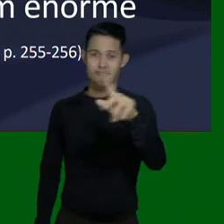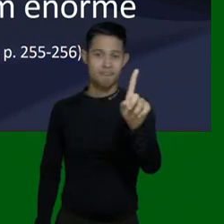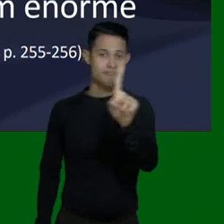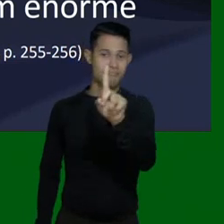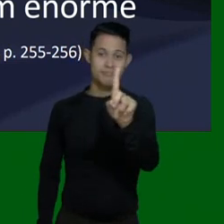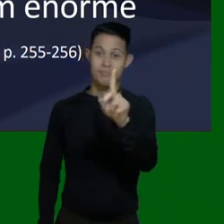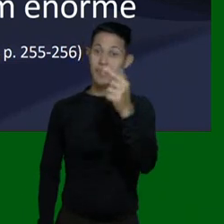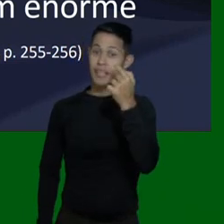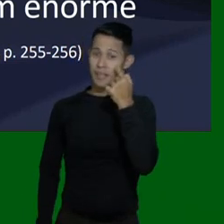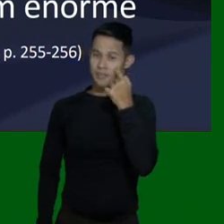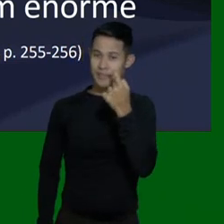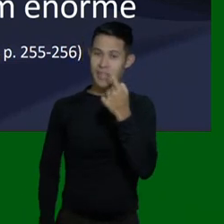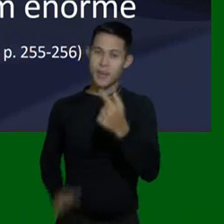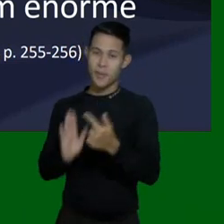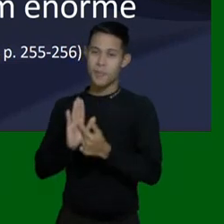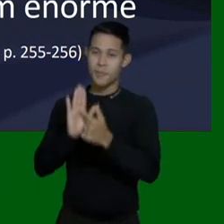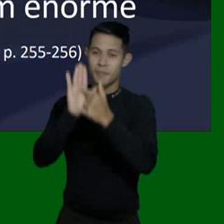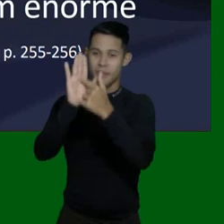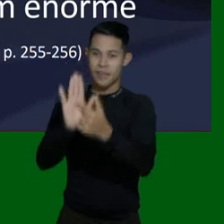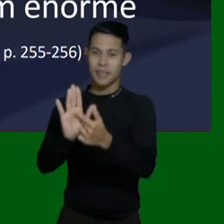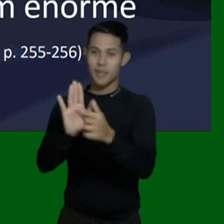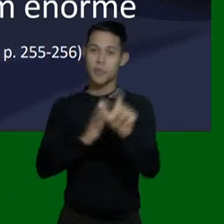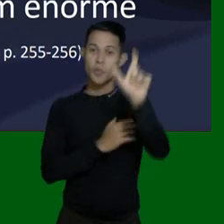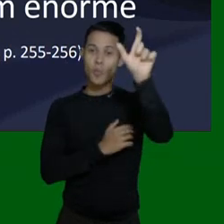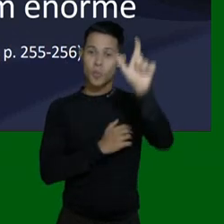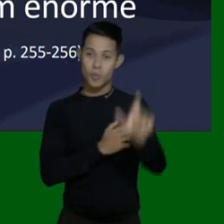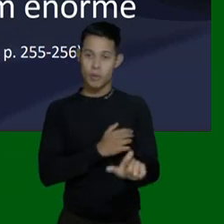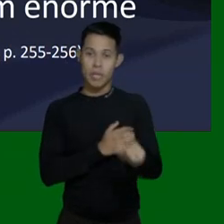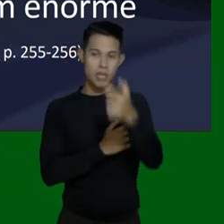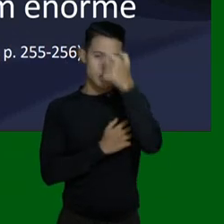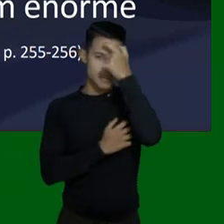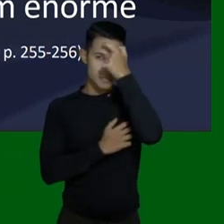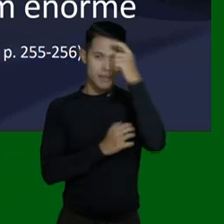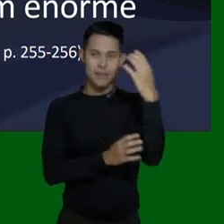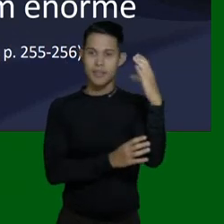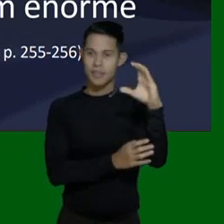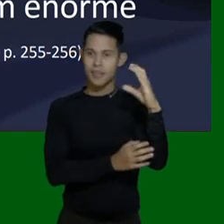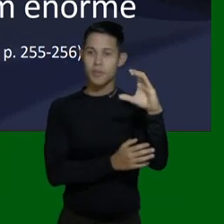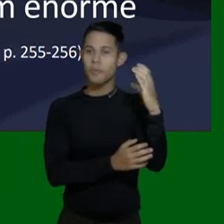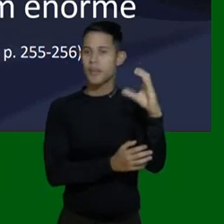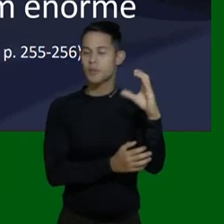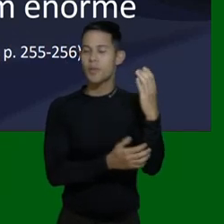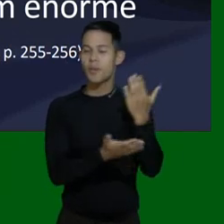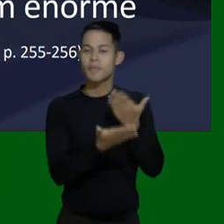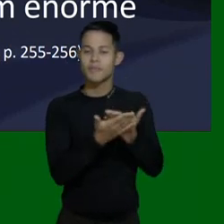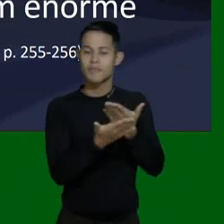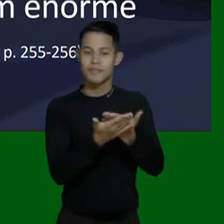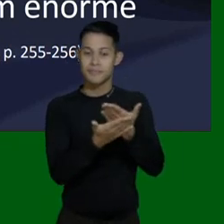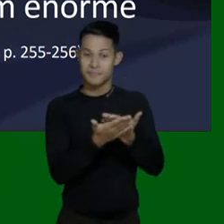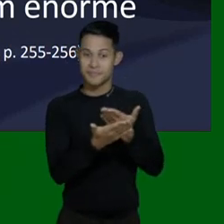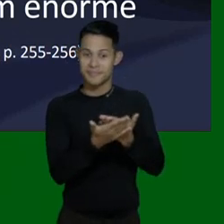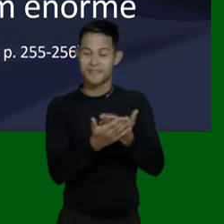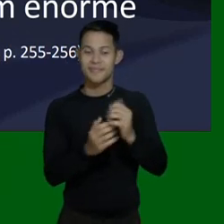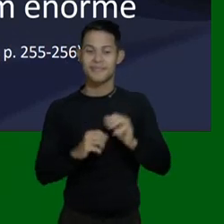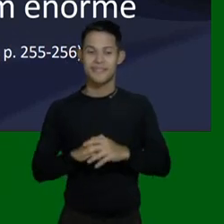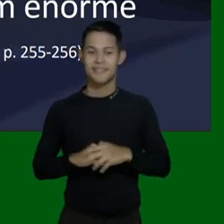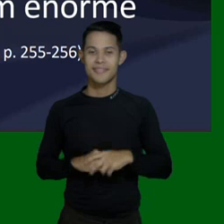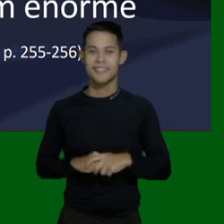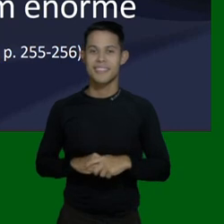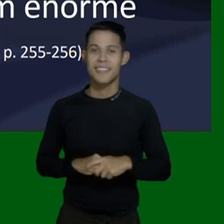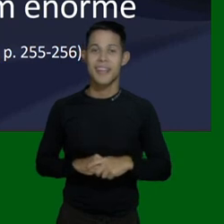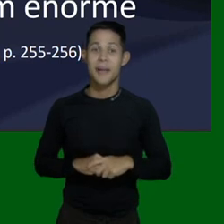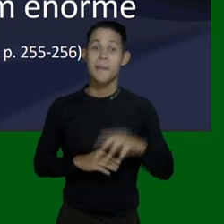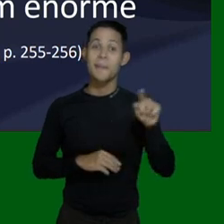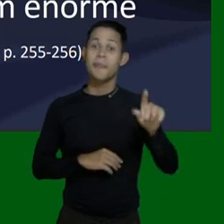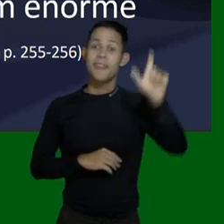ren que é um neurocientista quando ele diz que todo essa citação dele ele